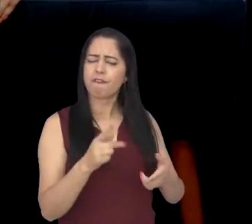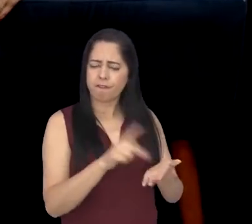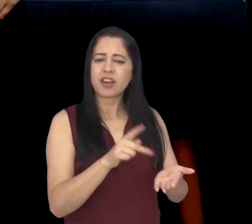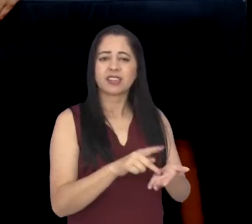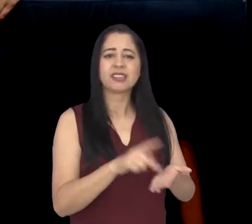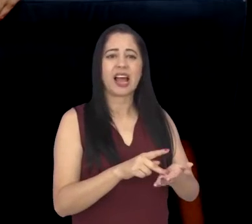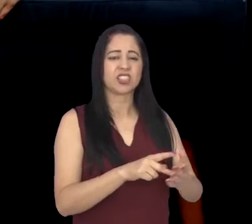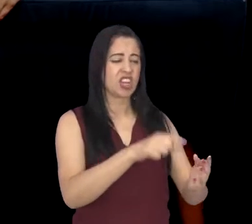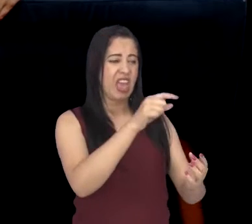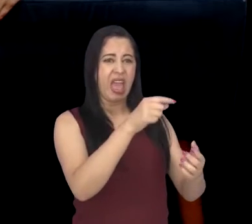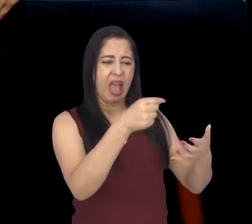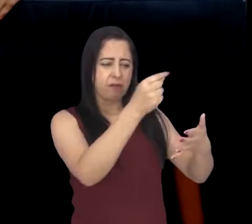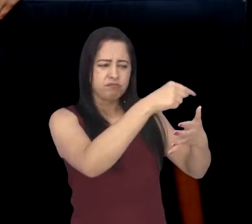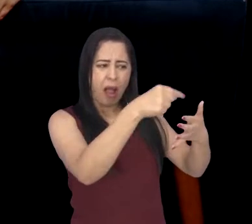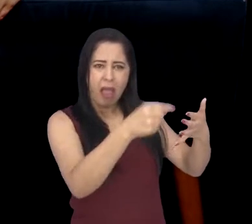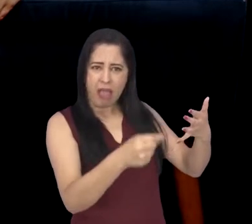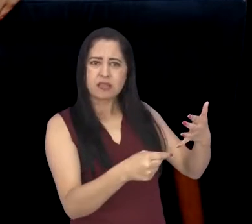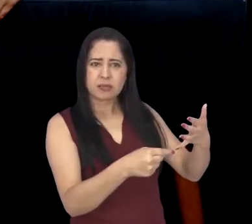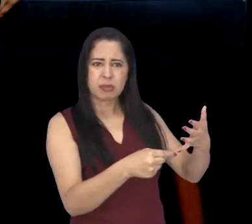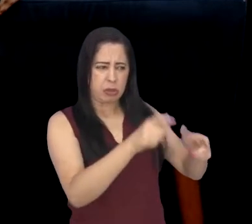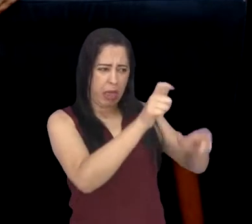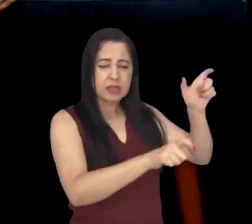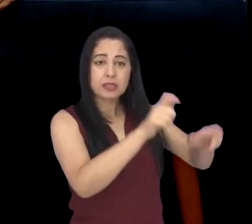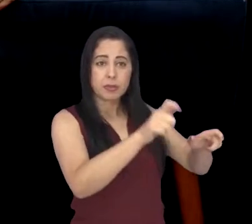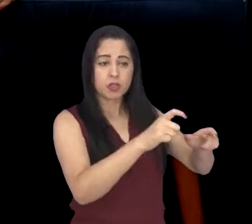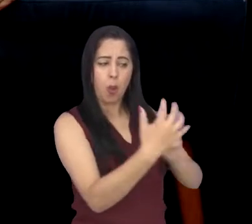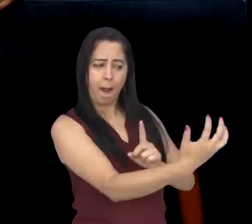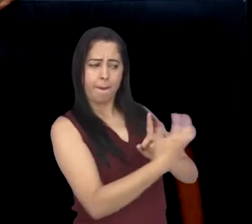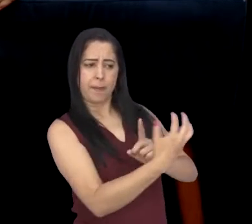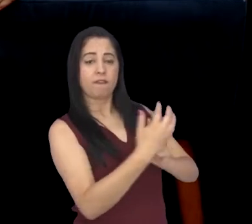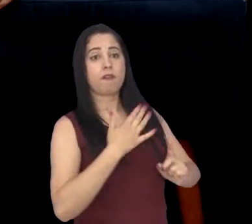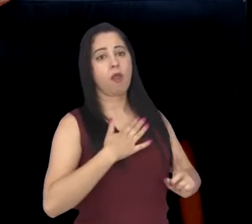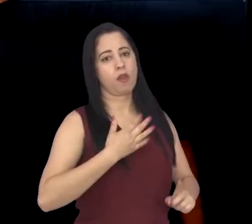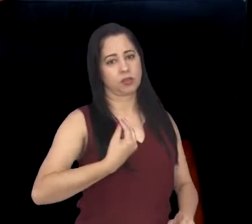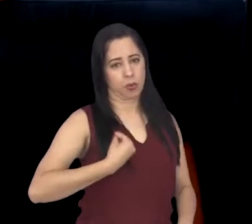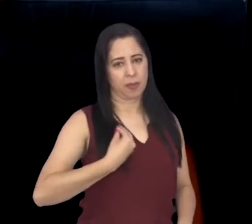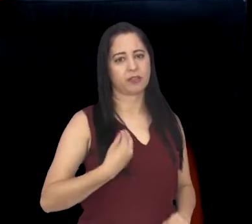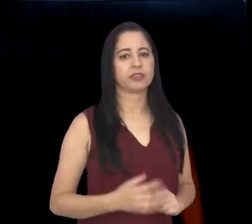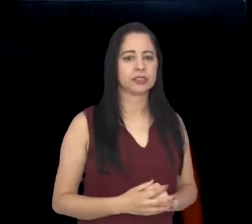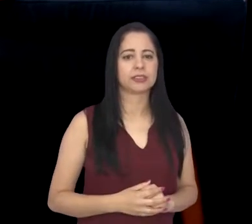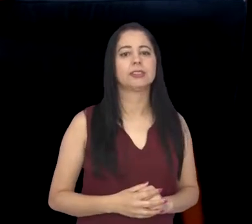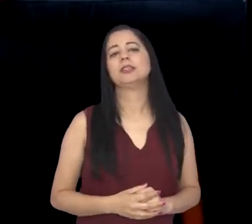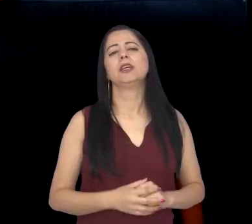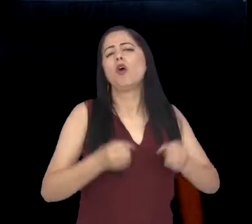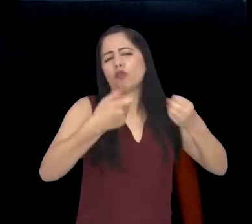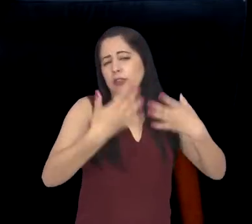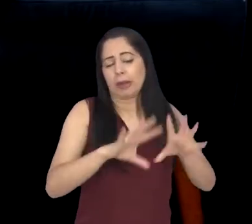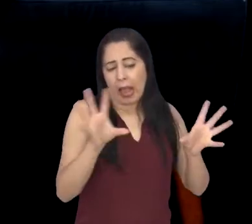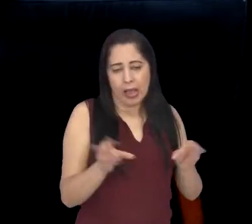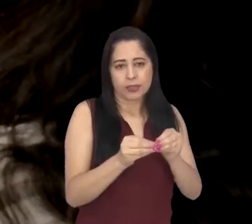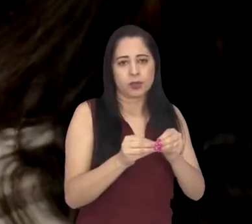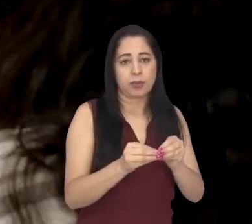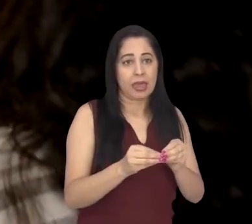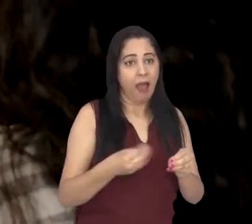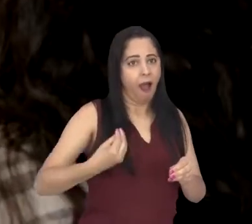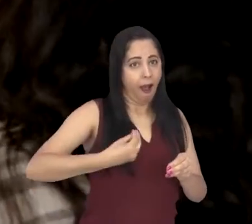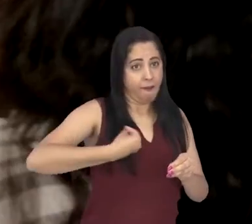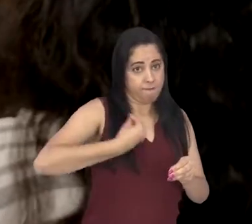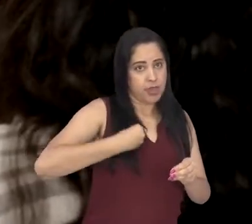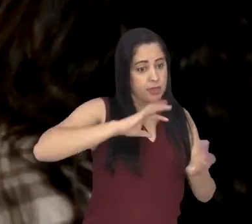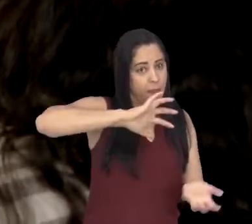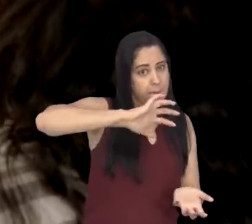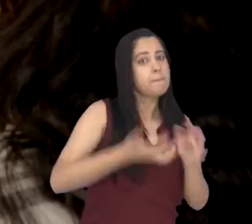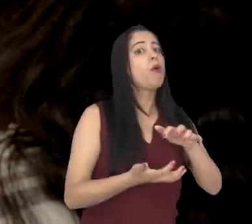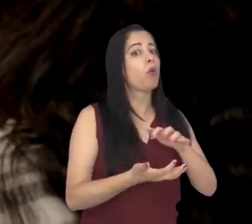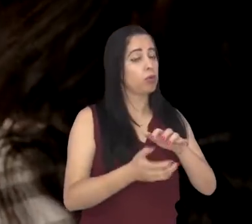Tanto desse pessoal, a vida, como eu falo, rapidamente, vou tentar sintetizar aqui, a vida as